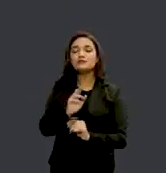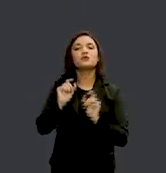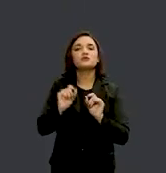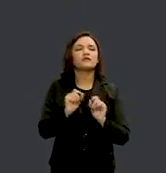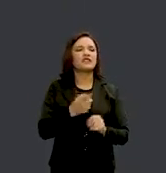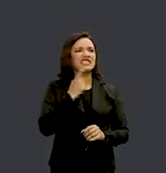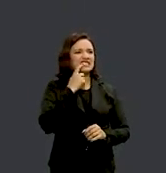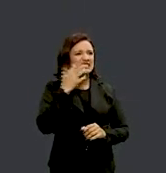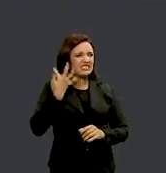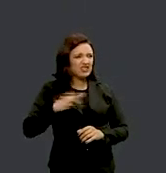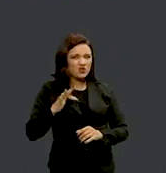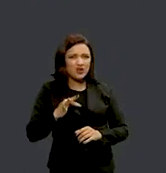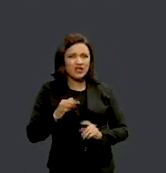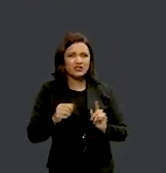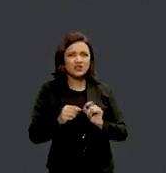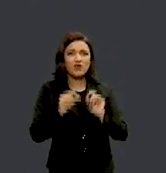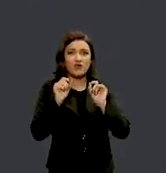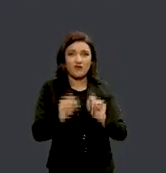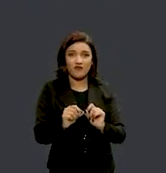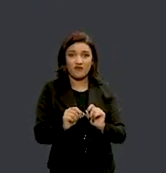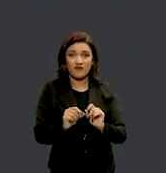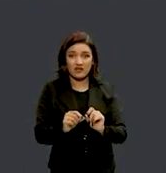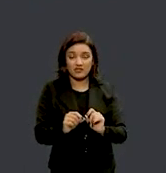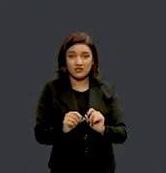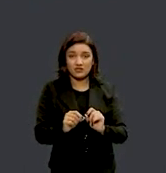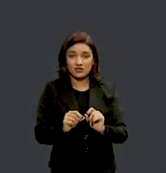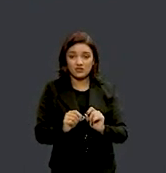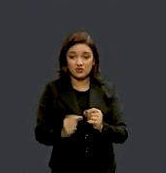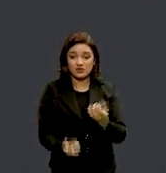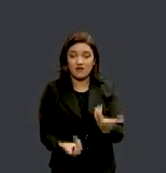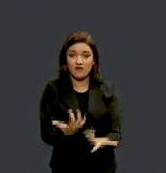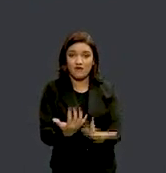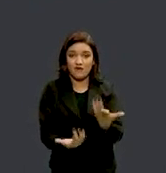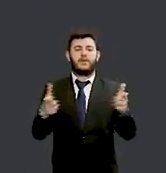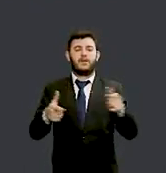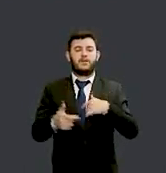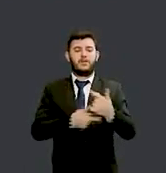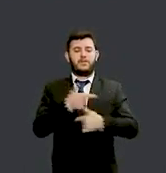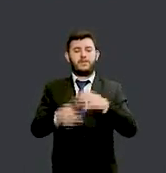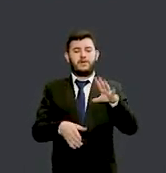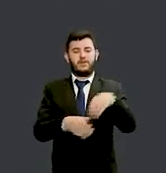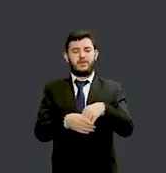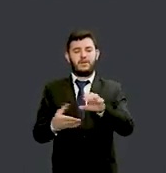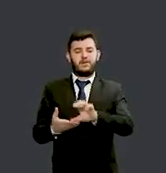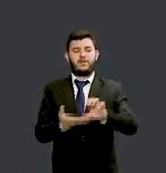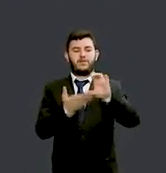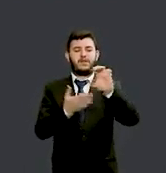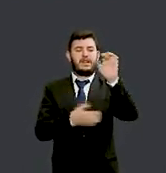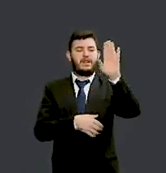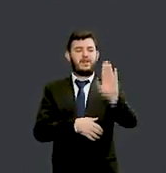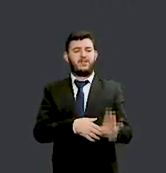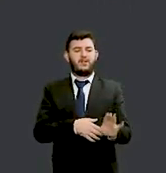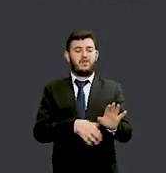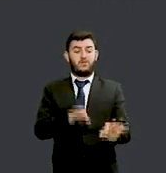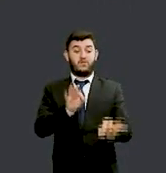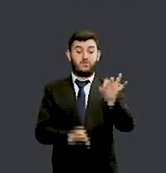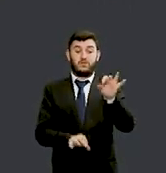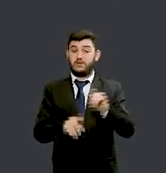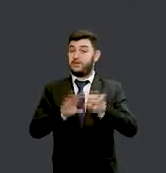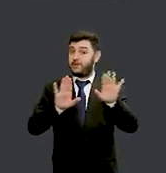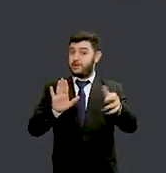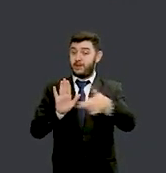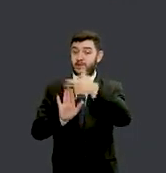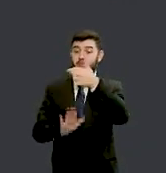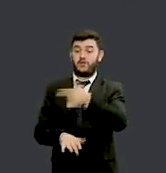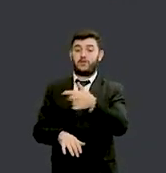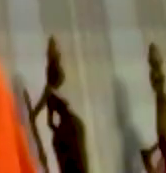Público, a ministra da Mulher, da Família e dos Direitos Humanos, Damaris Alves, a conselheira Tânia Rexiglio, do Conselho